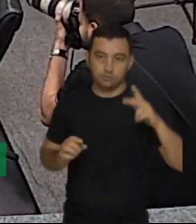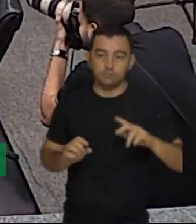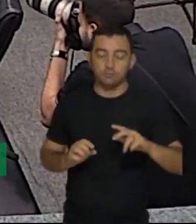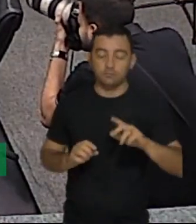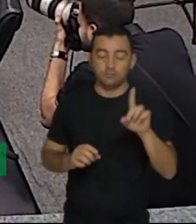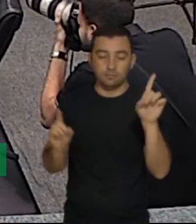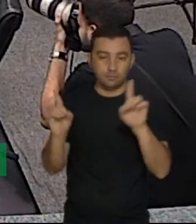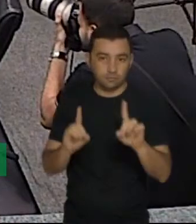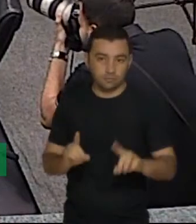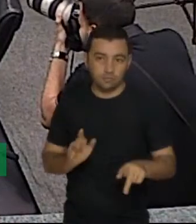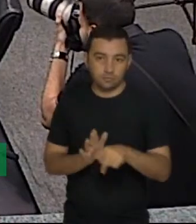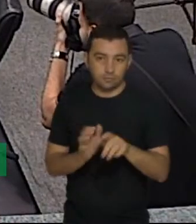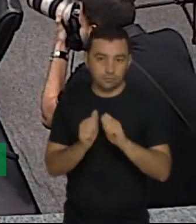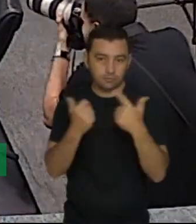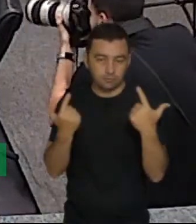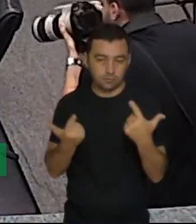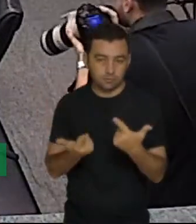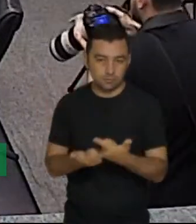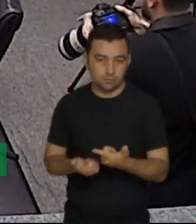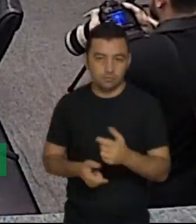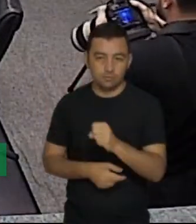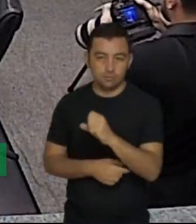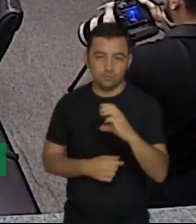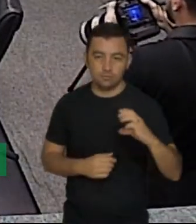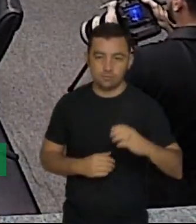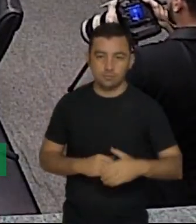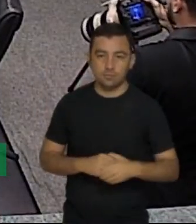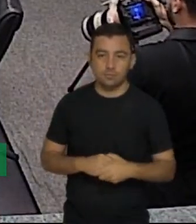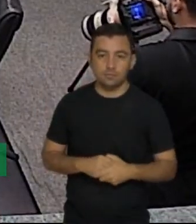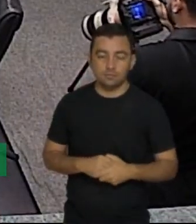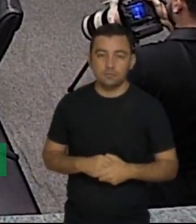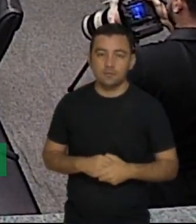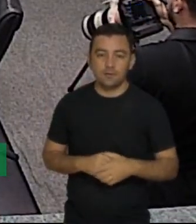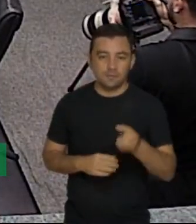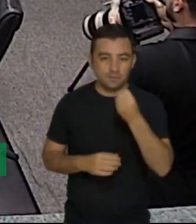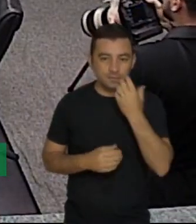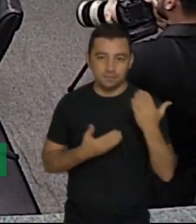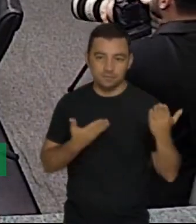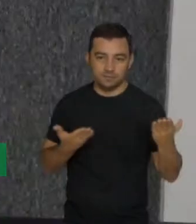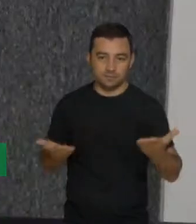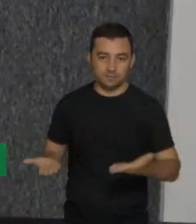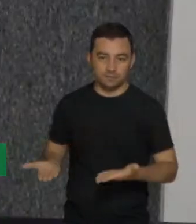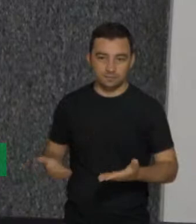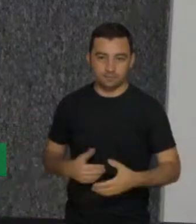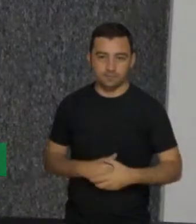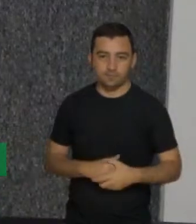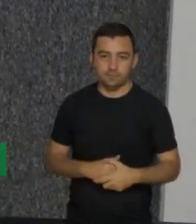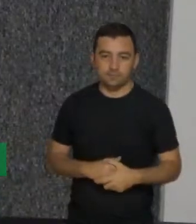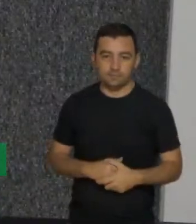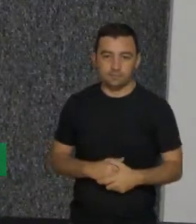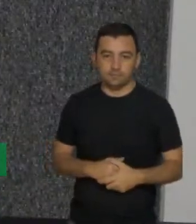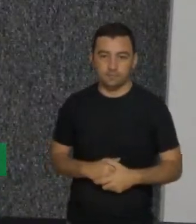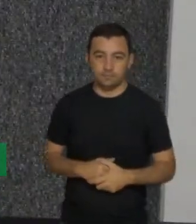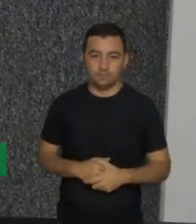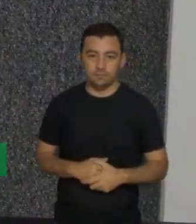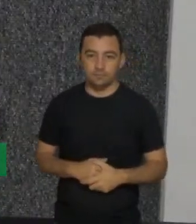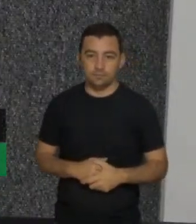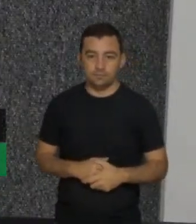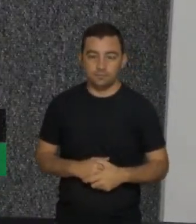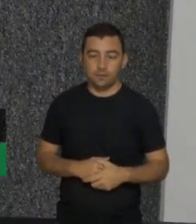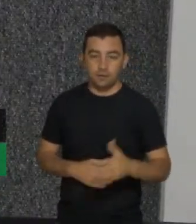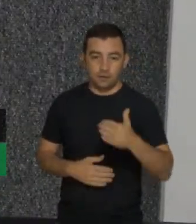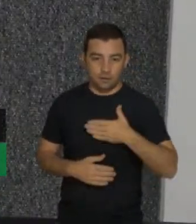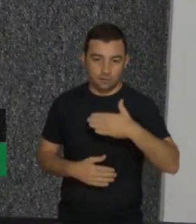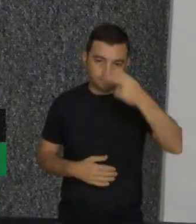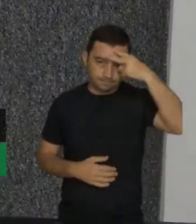Assembleia Legislativa de Santa Catarina sejam todos muito bem-vindos meu nome é Vicente